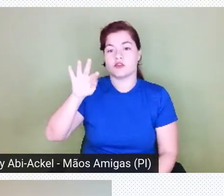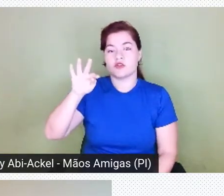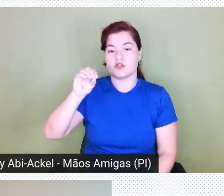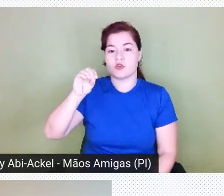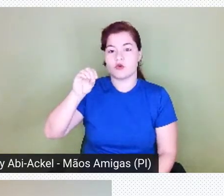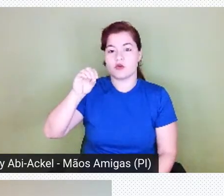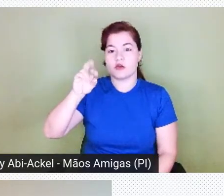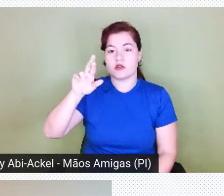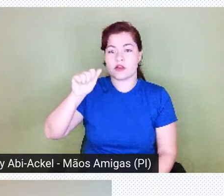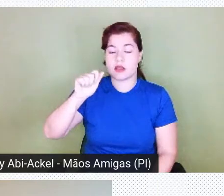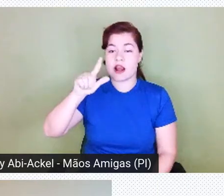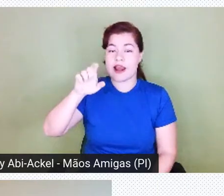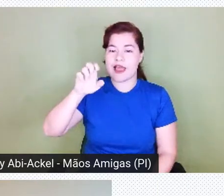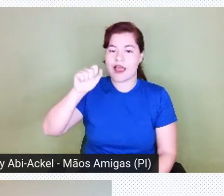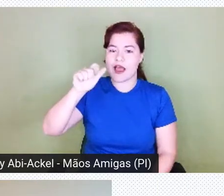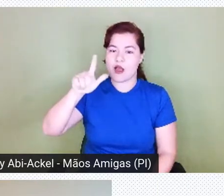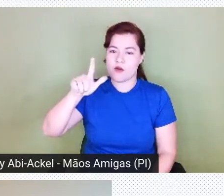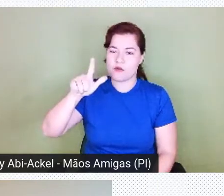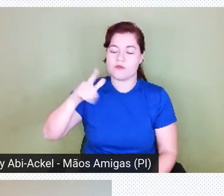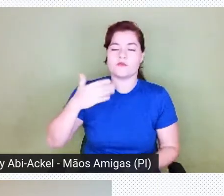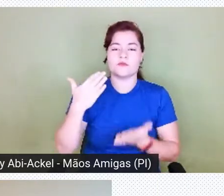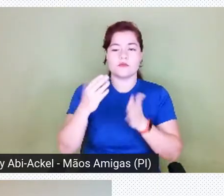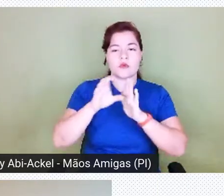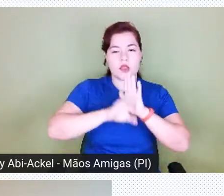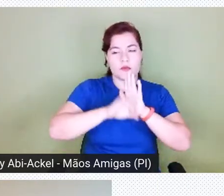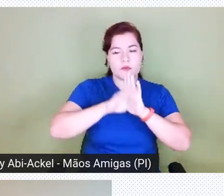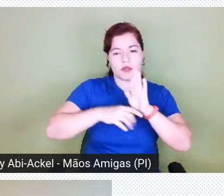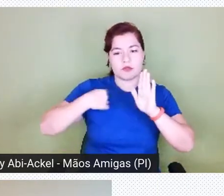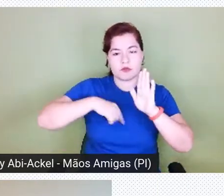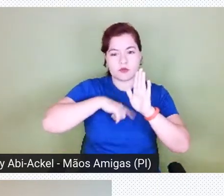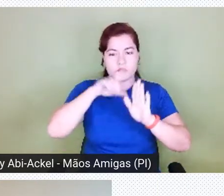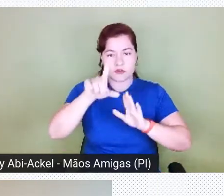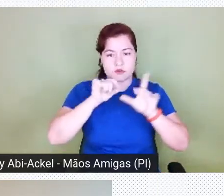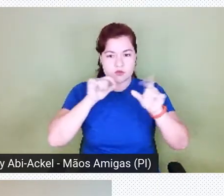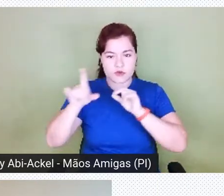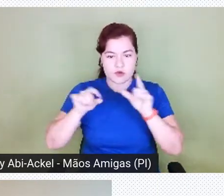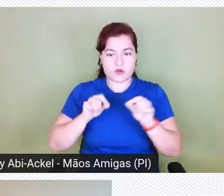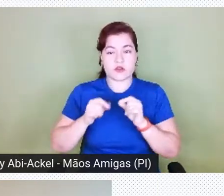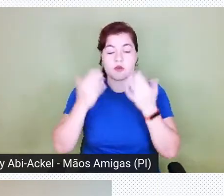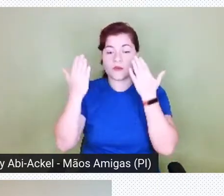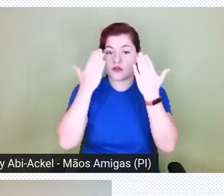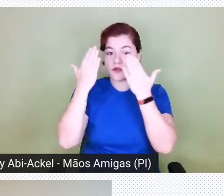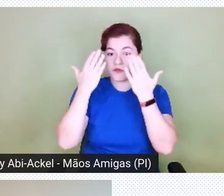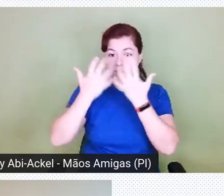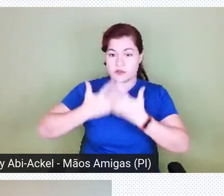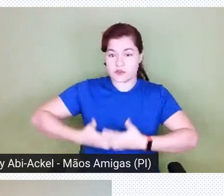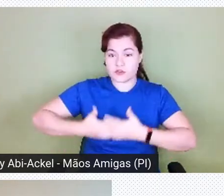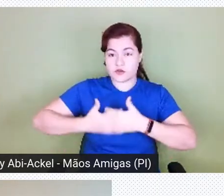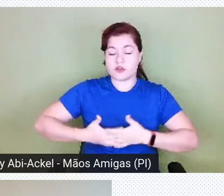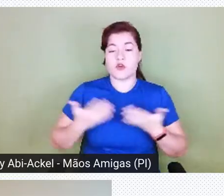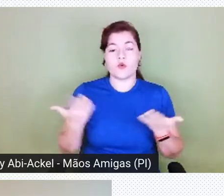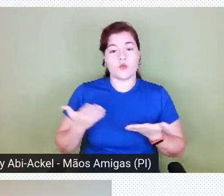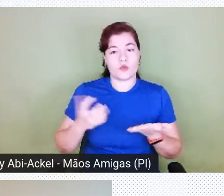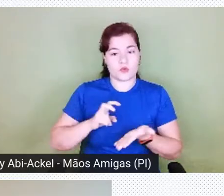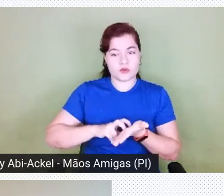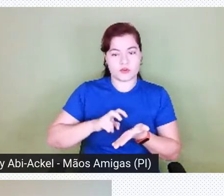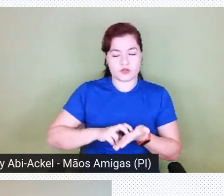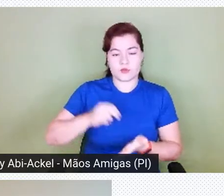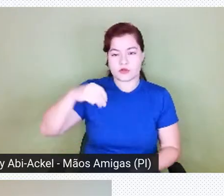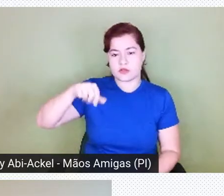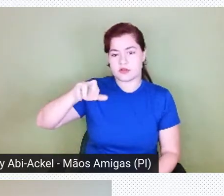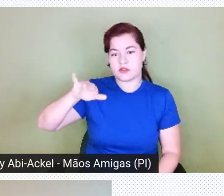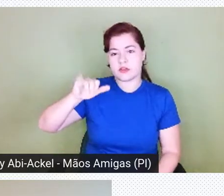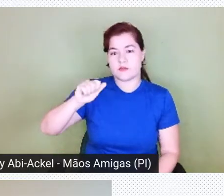capítulo escolhido para reflexão na manhã de hoje, que a nossa Maria José vai refletir,